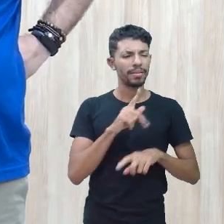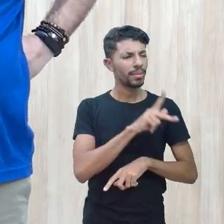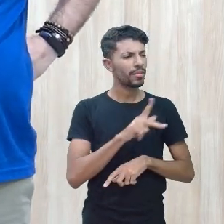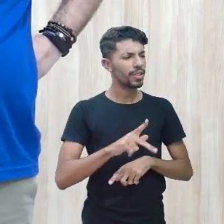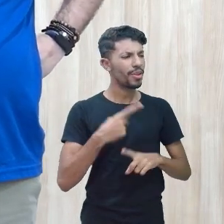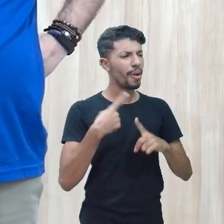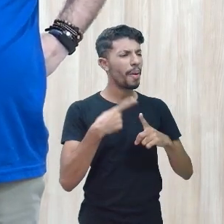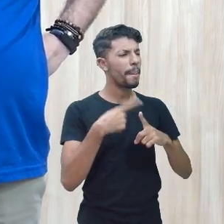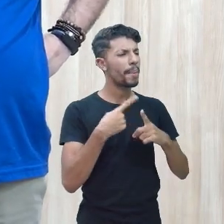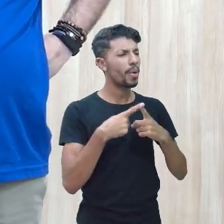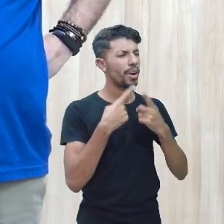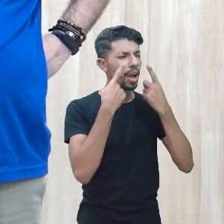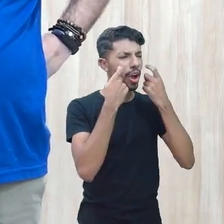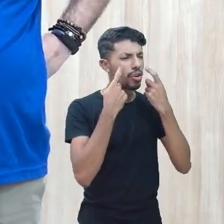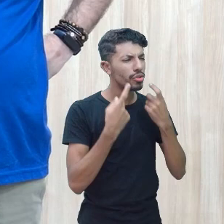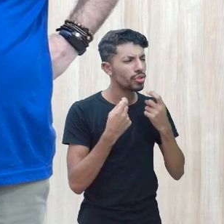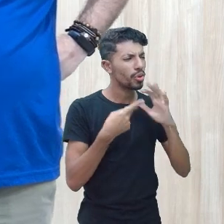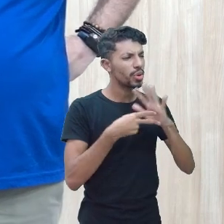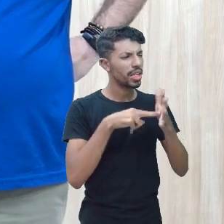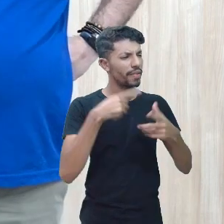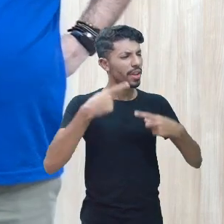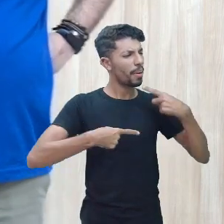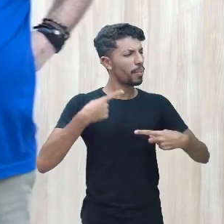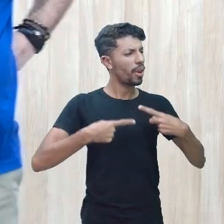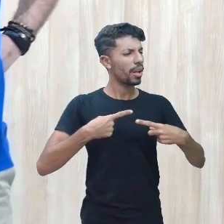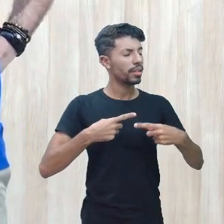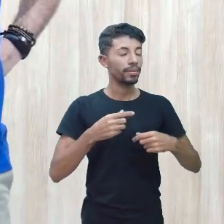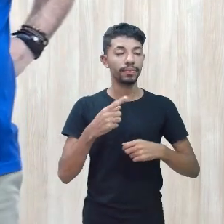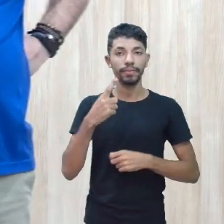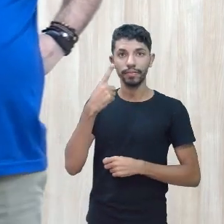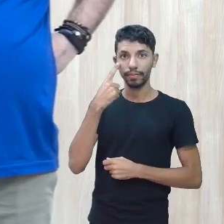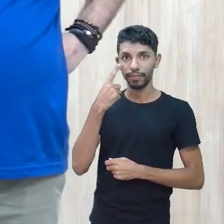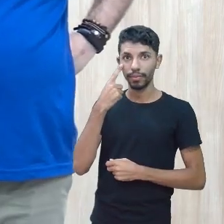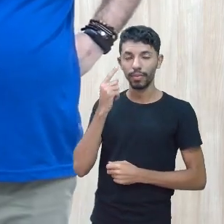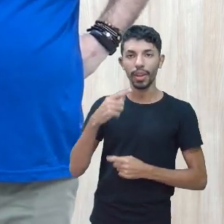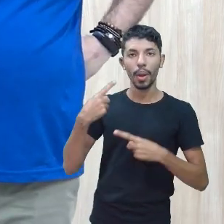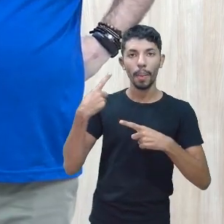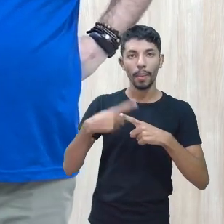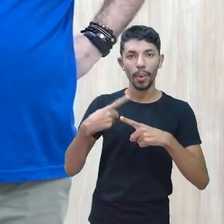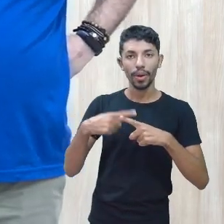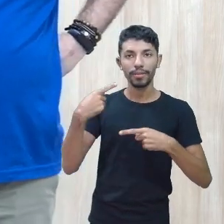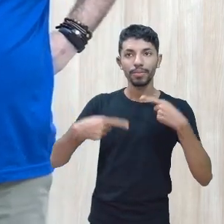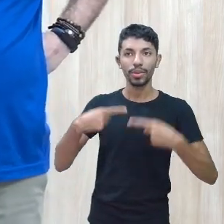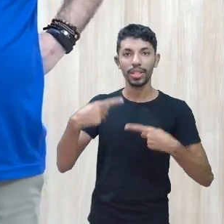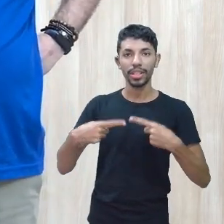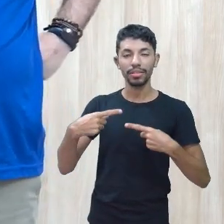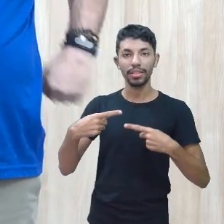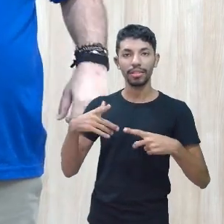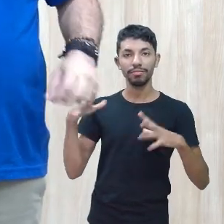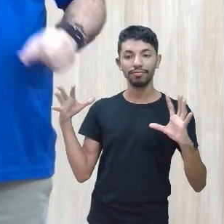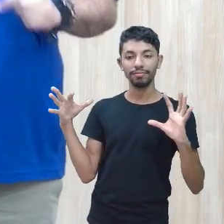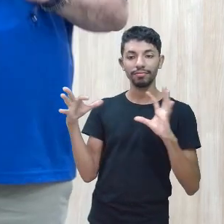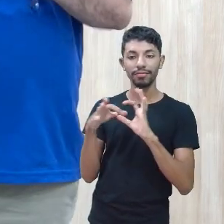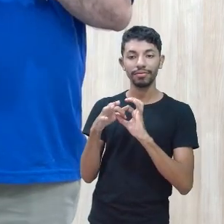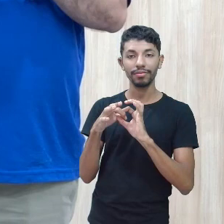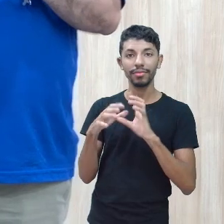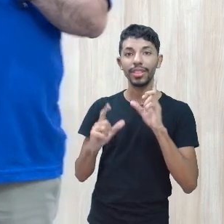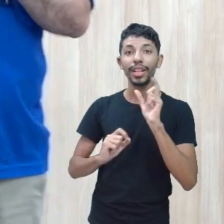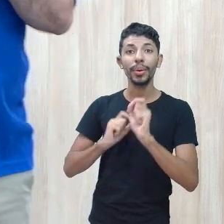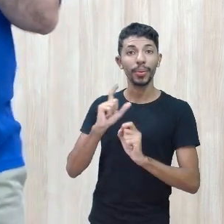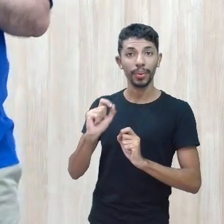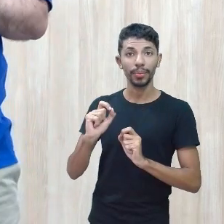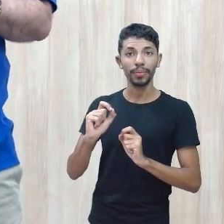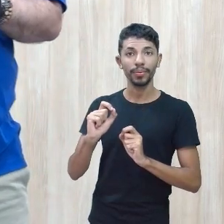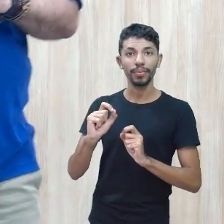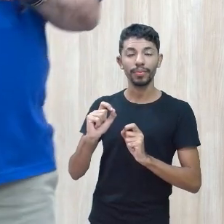choro, para a criança, ele é um ato político? Porque a política, ela está associada